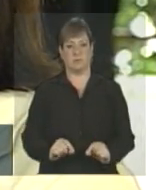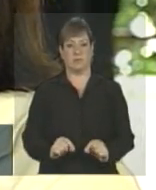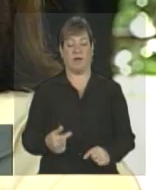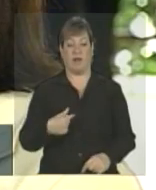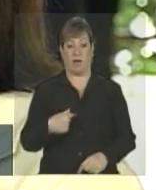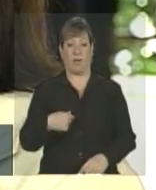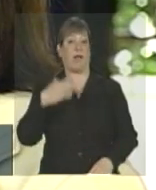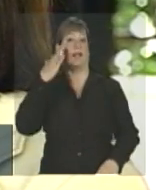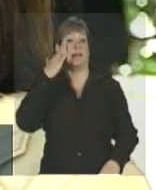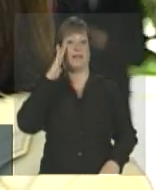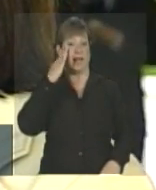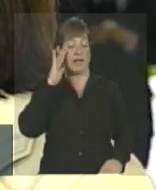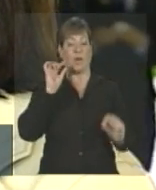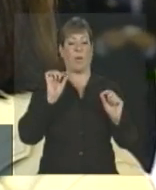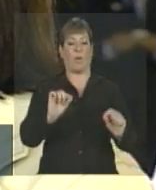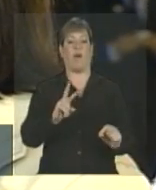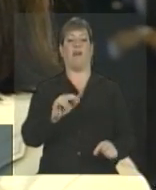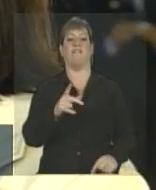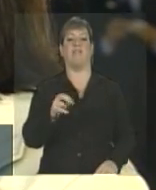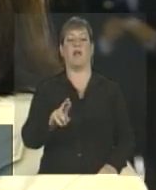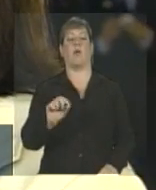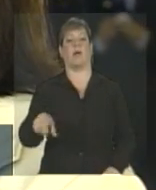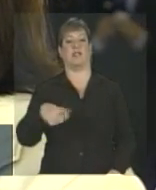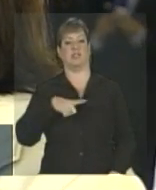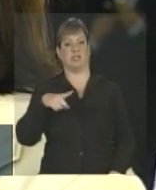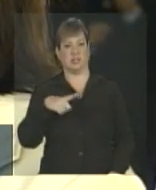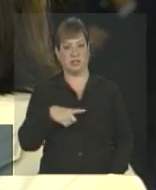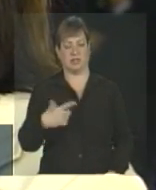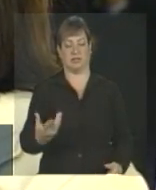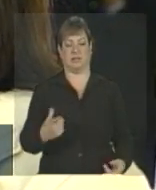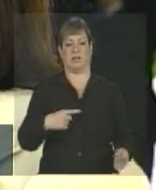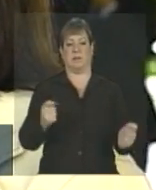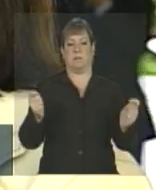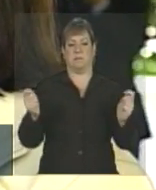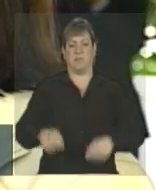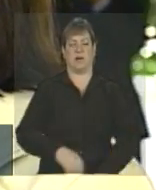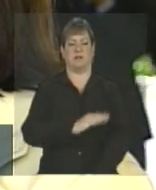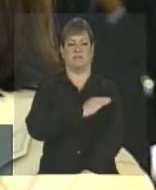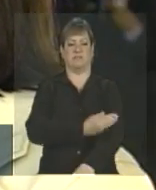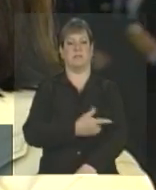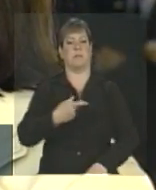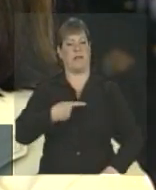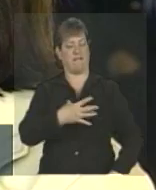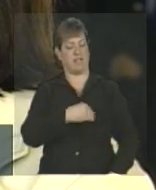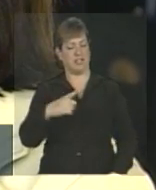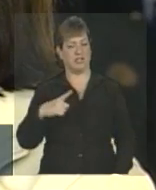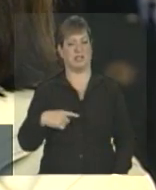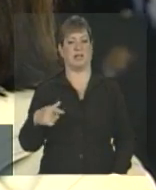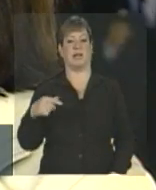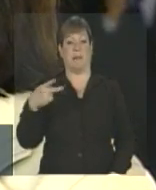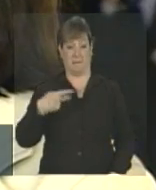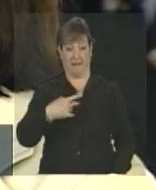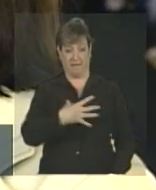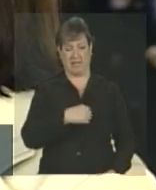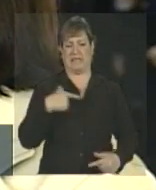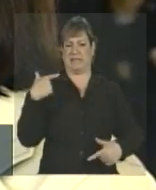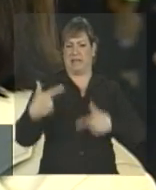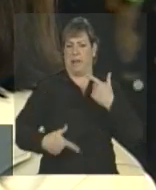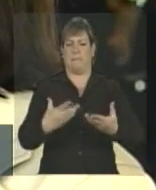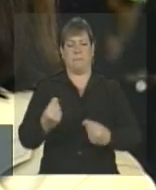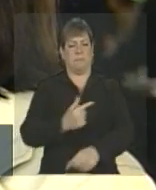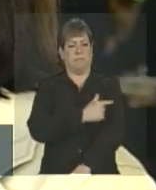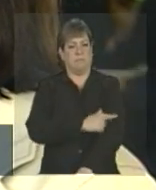me fez entender o valor que ela tinha, a capacidade que ela tinha, a maneira como ela desempenhava o serviço dela com